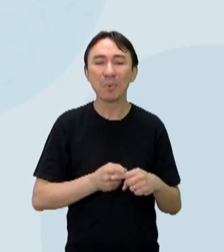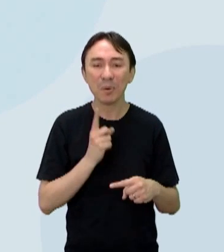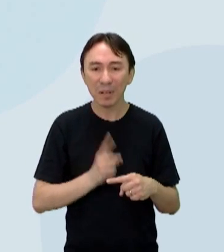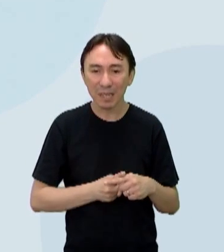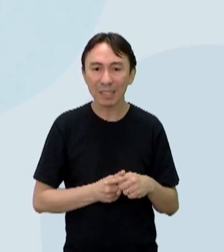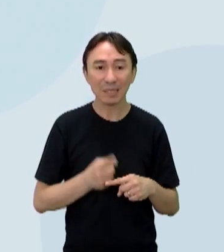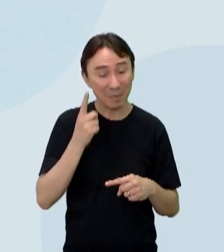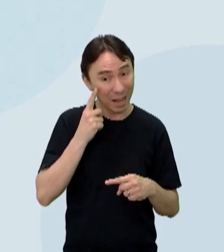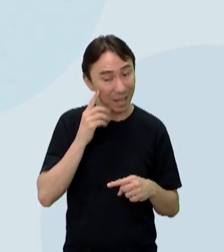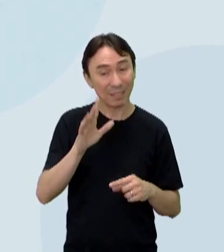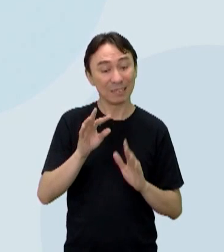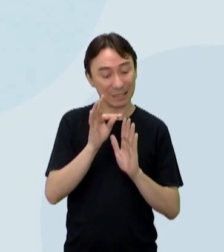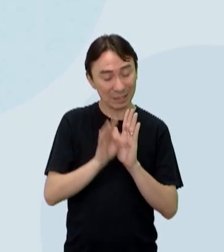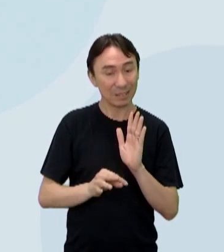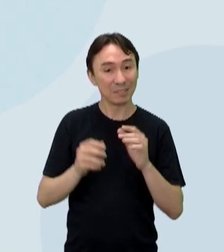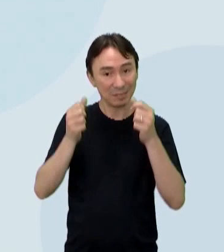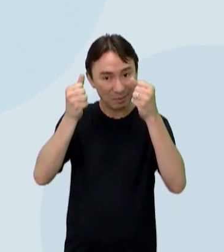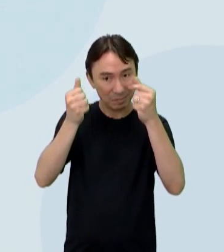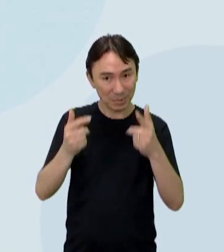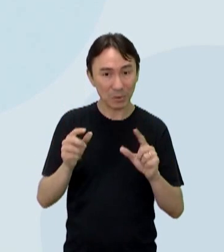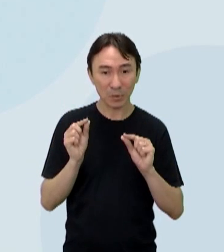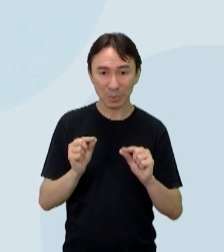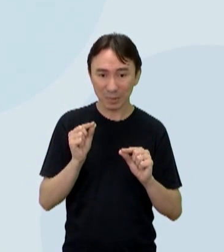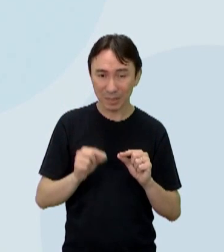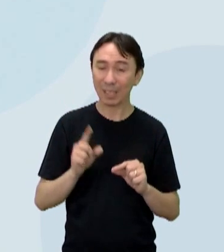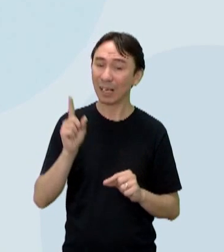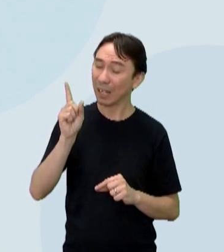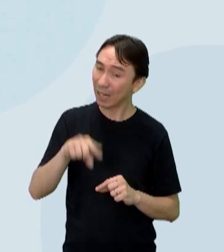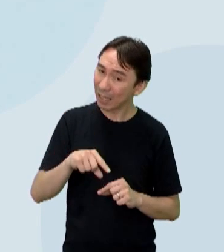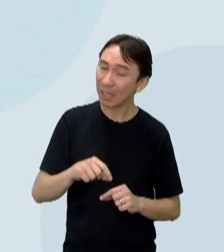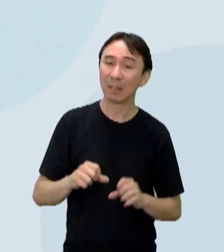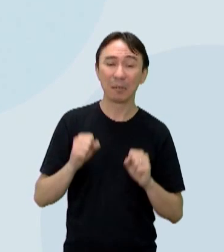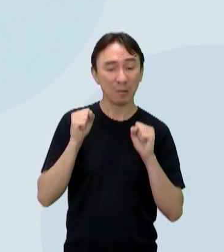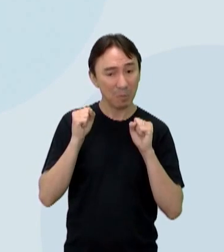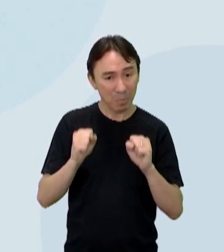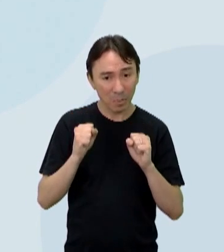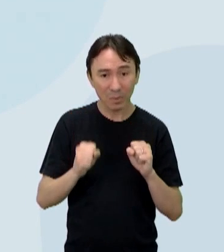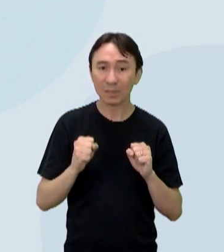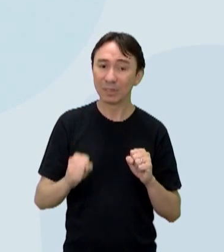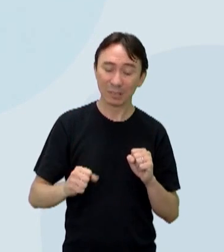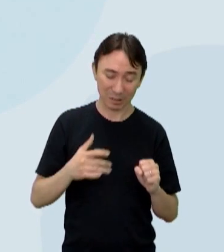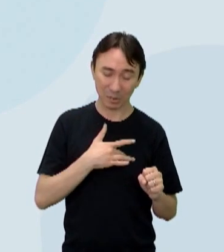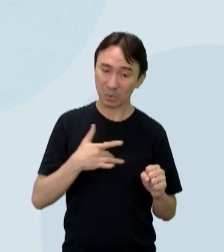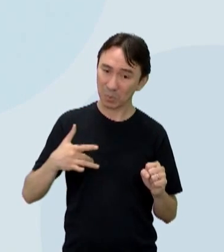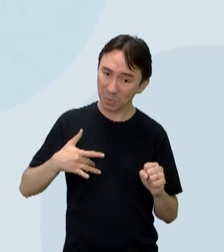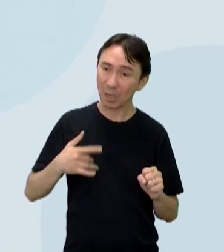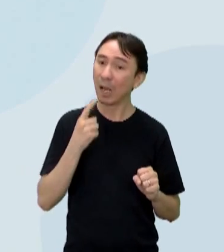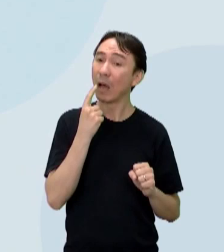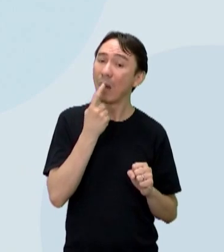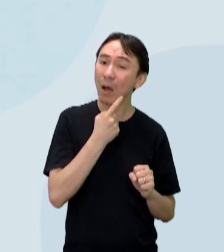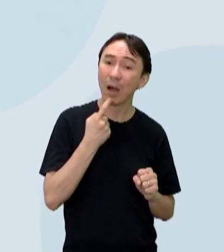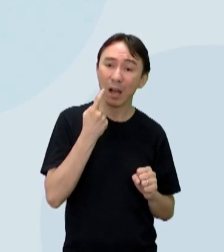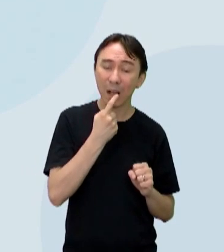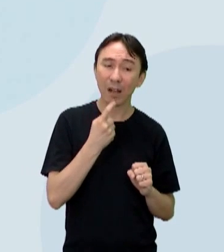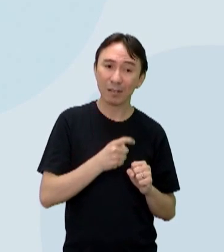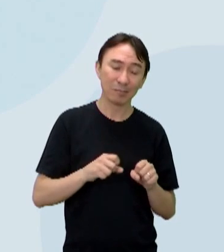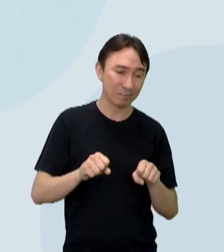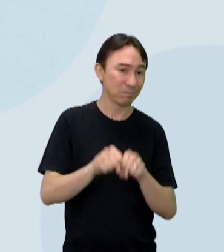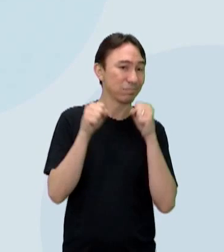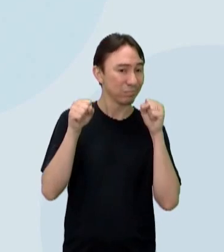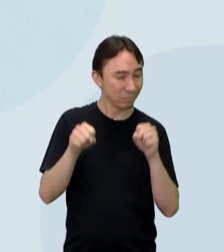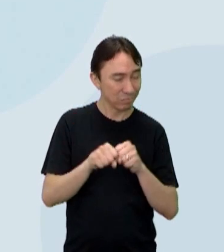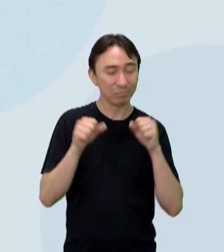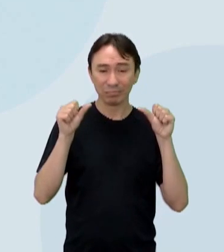do texto, a ideia desenvolvida é a dos malefícios do produto à saúde bucal. Esse fato